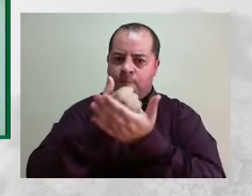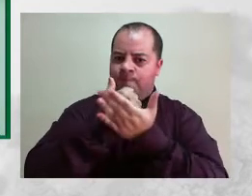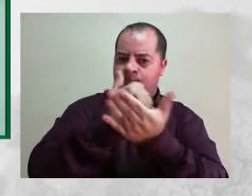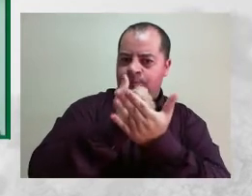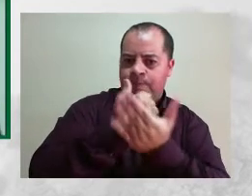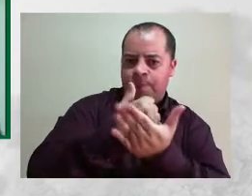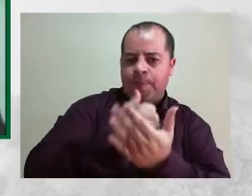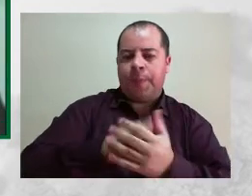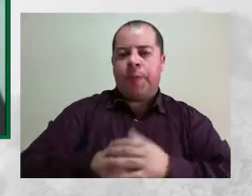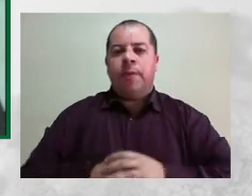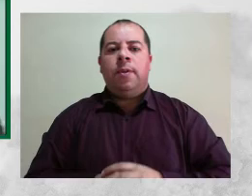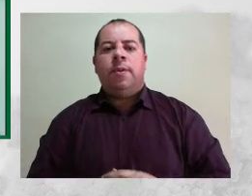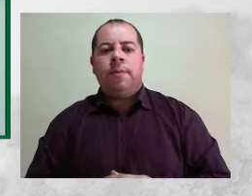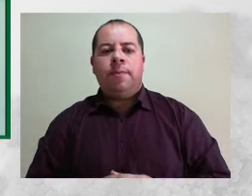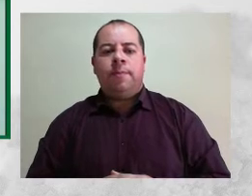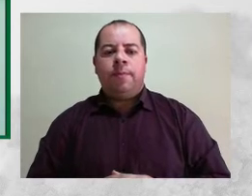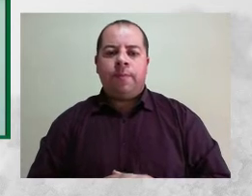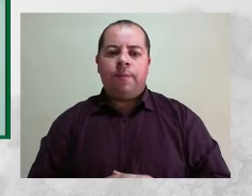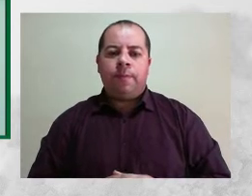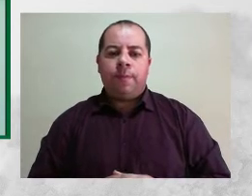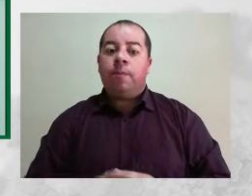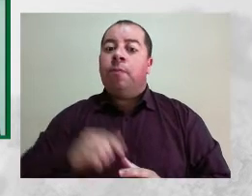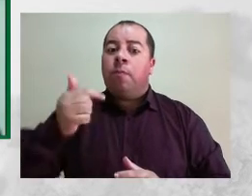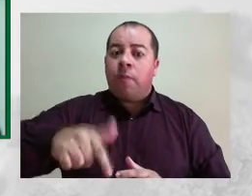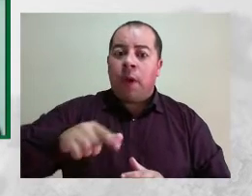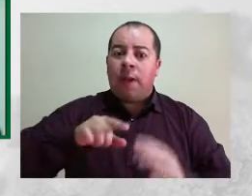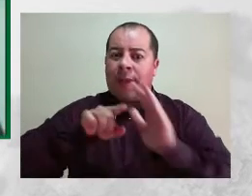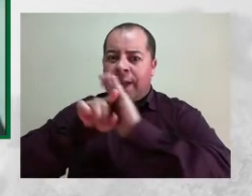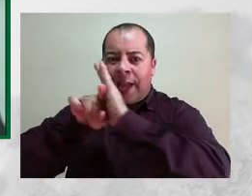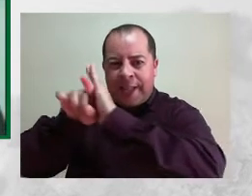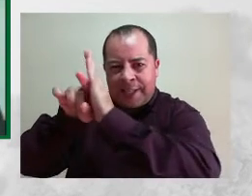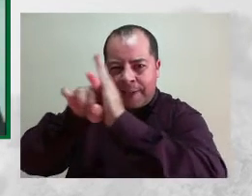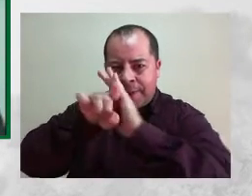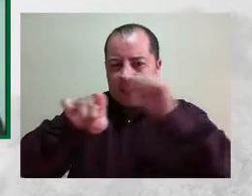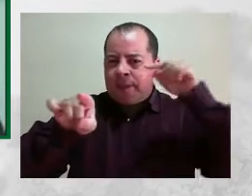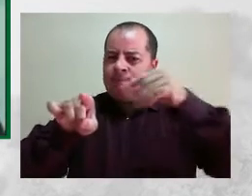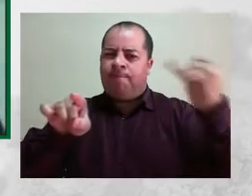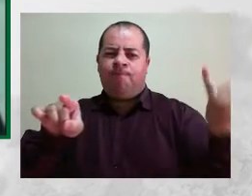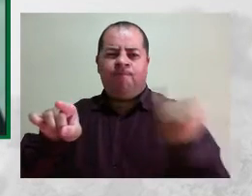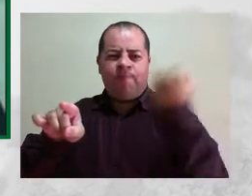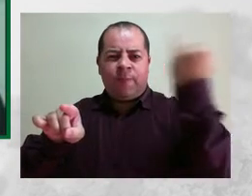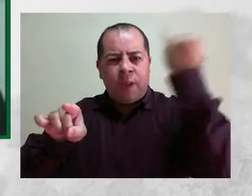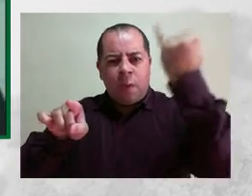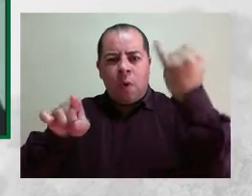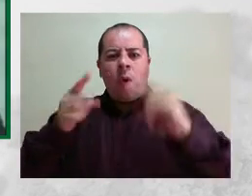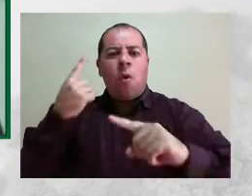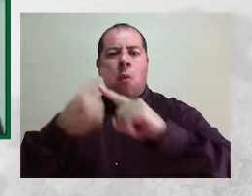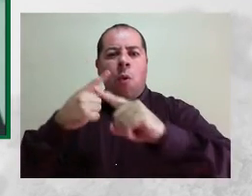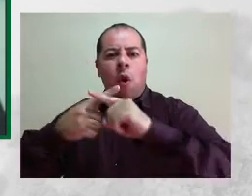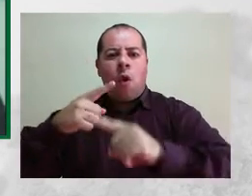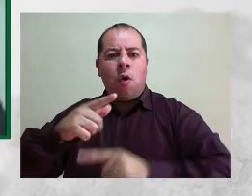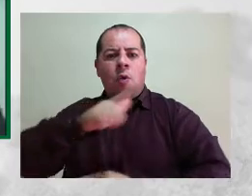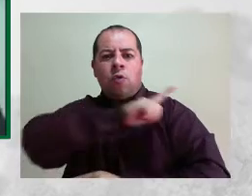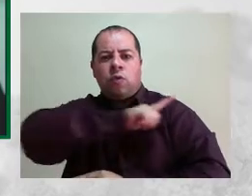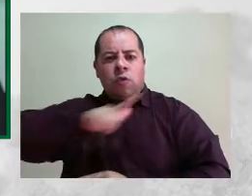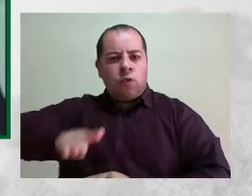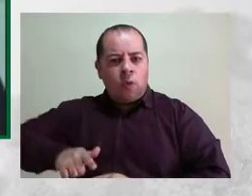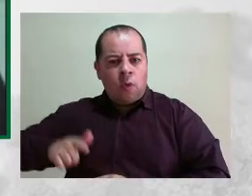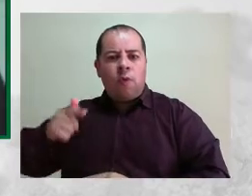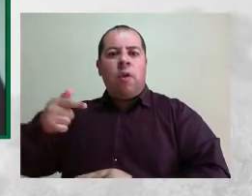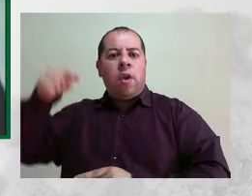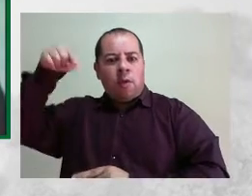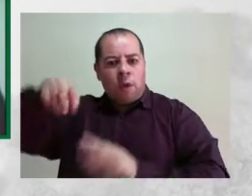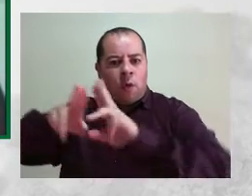a Unipampa está dando a sua colaboração. E essa pesquisa ela vai ser o grande balizador para as atitudes que